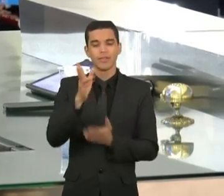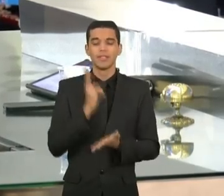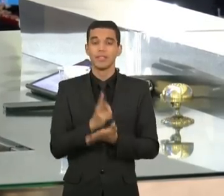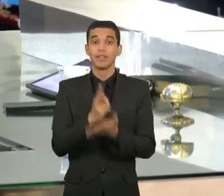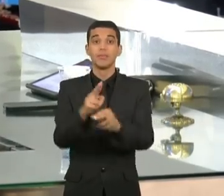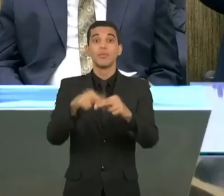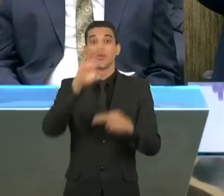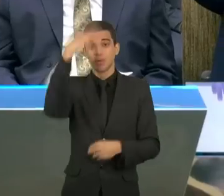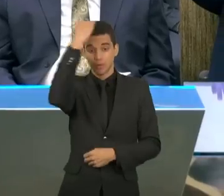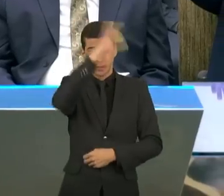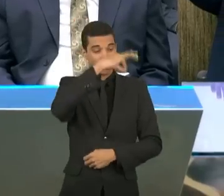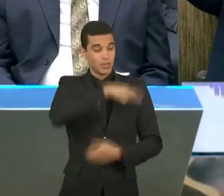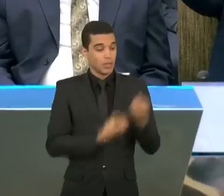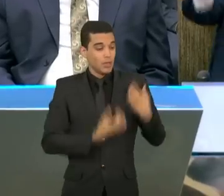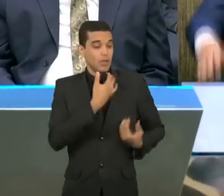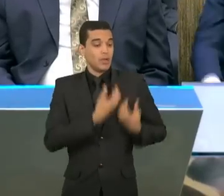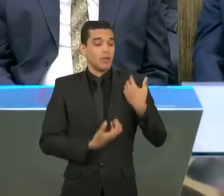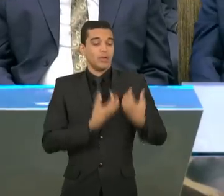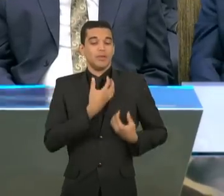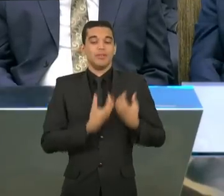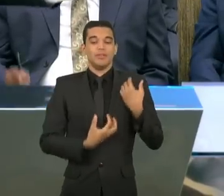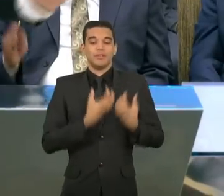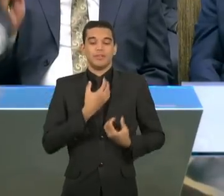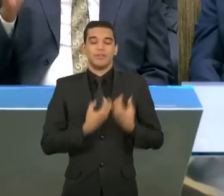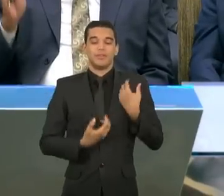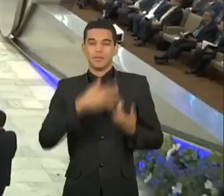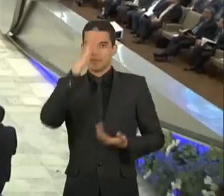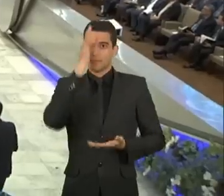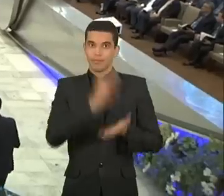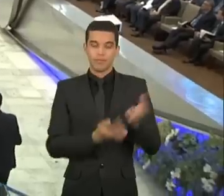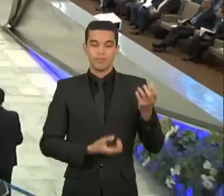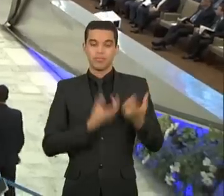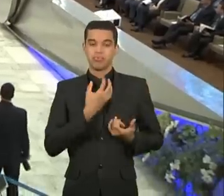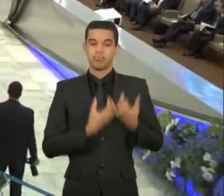Santo está em nós para avivar a nossa fé.